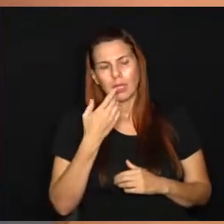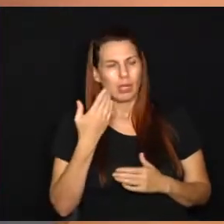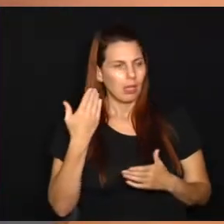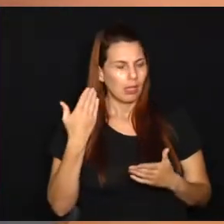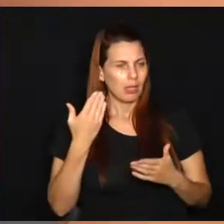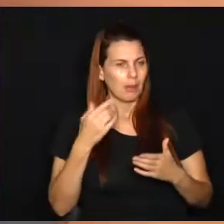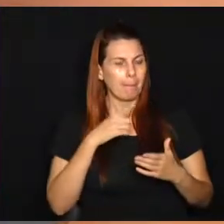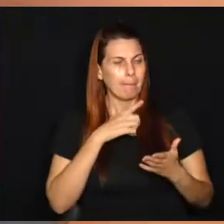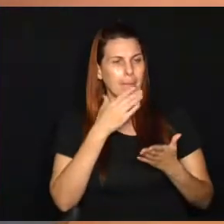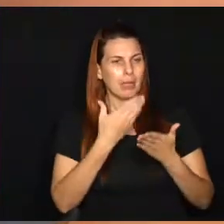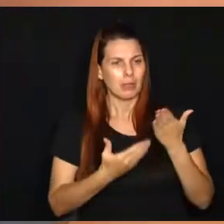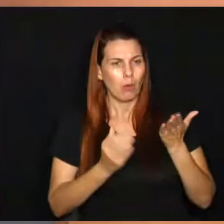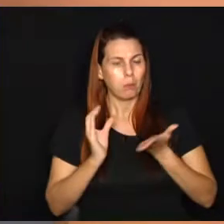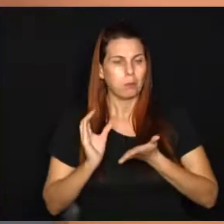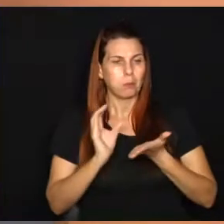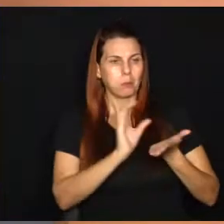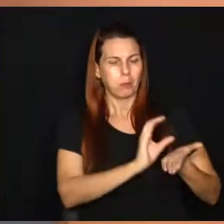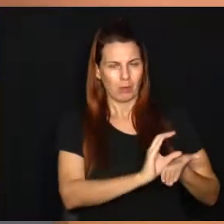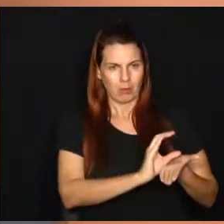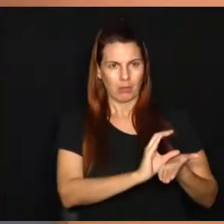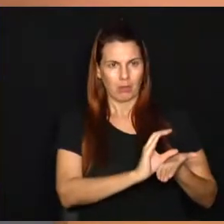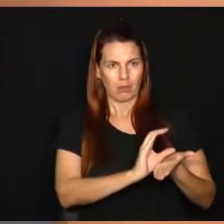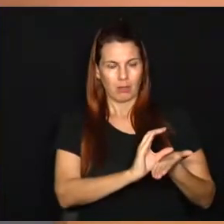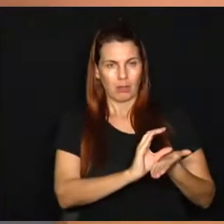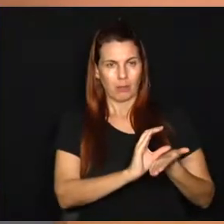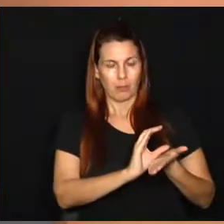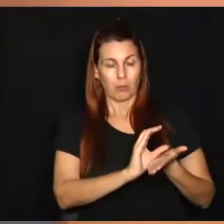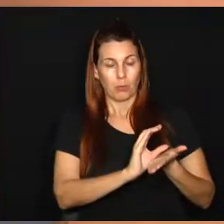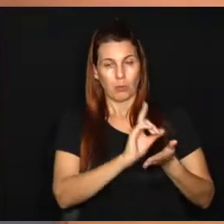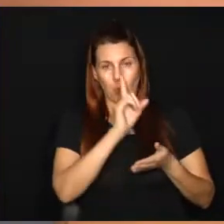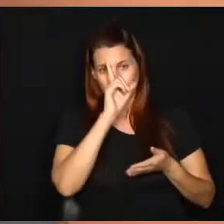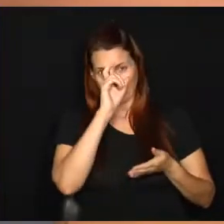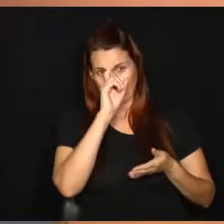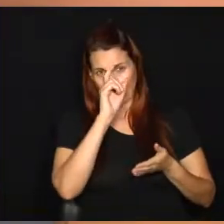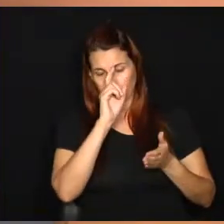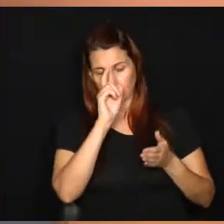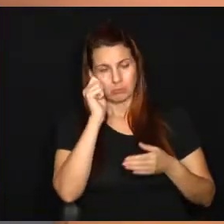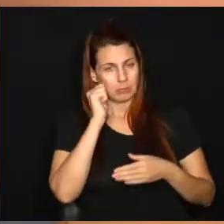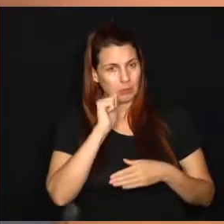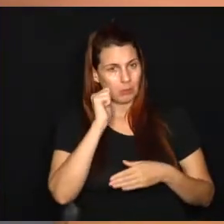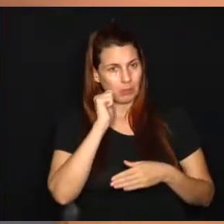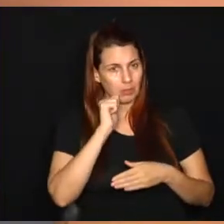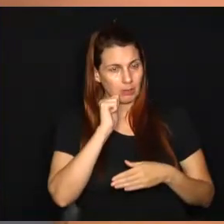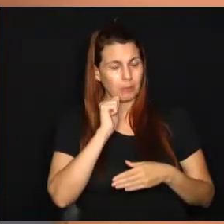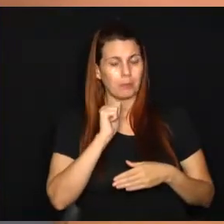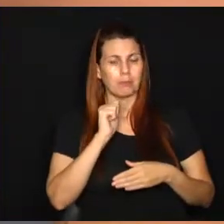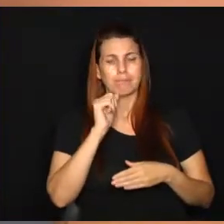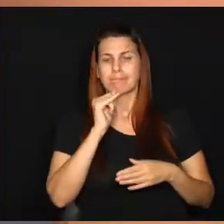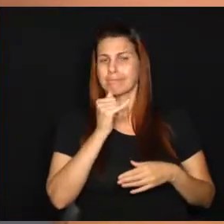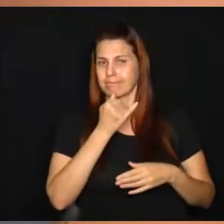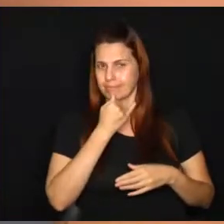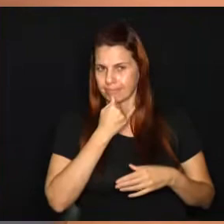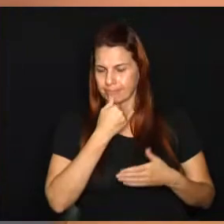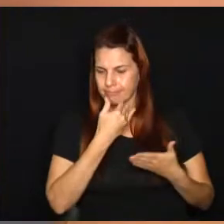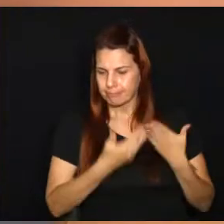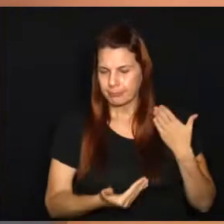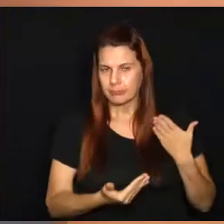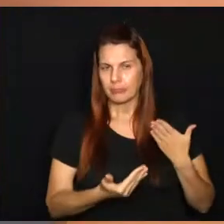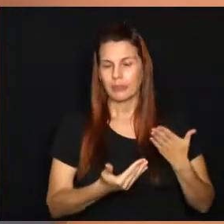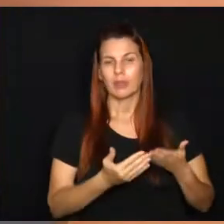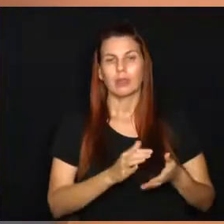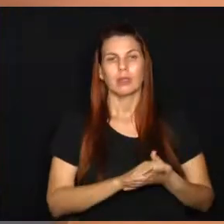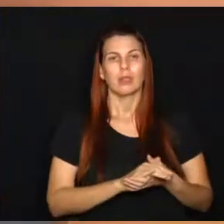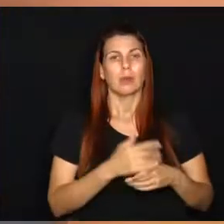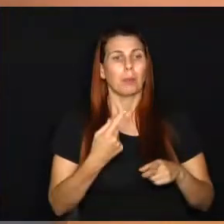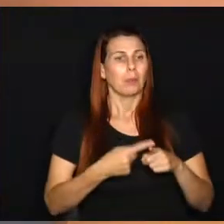verba fundamental, que era para um hospital da mulher também. Isso é muito triste, que falta